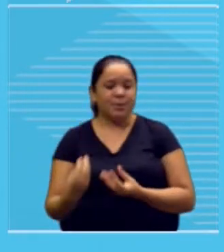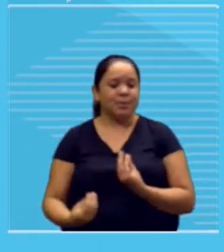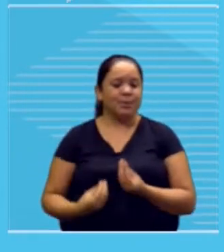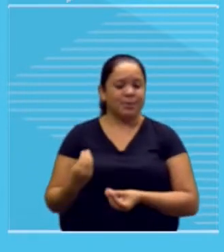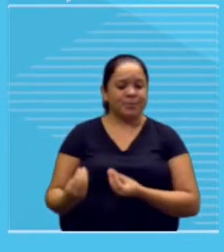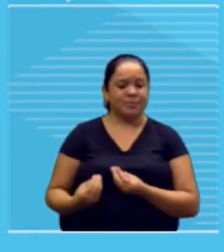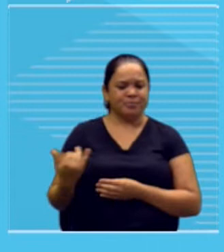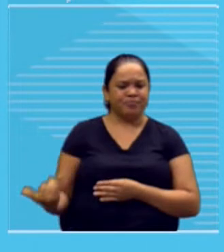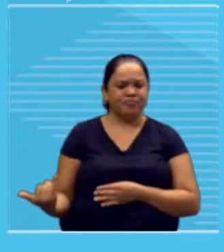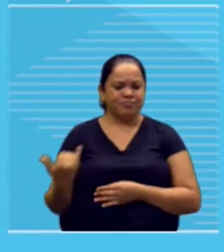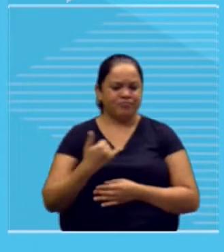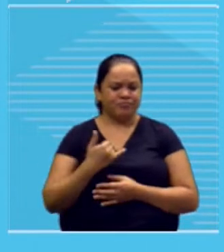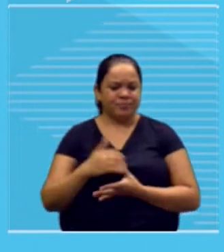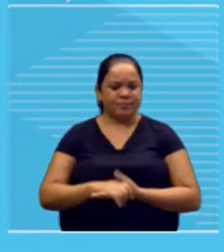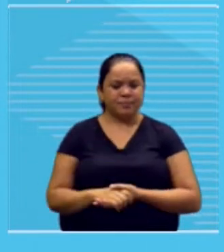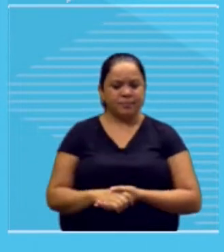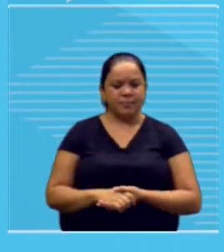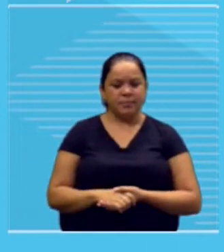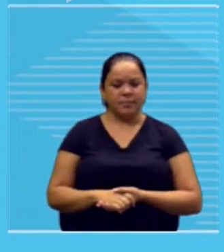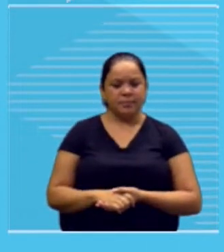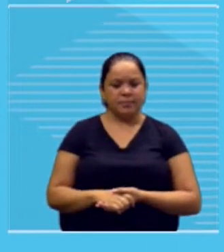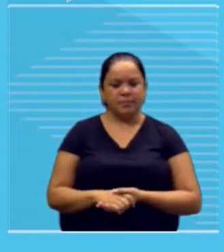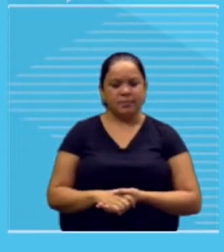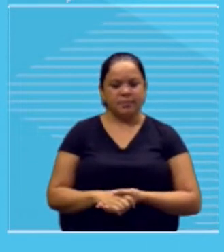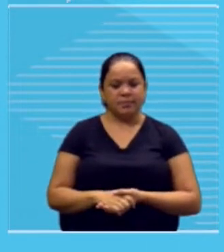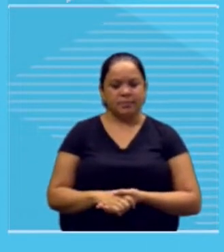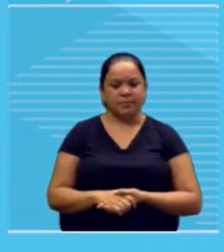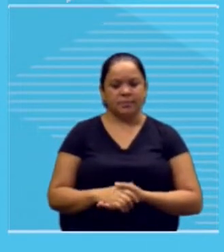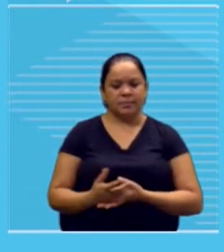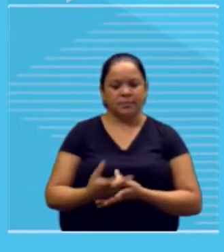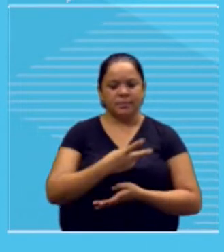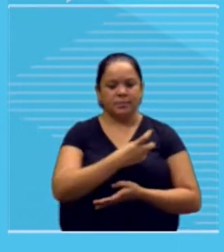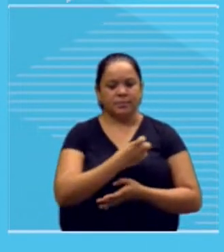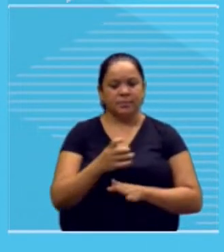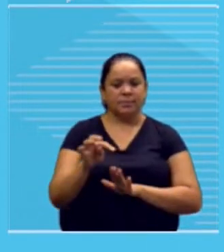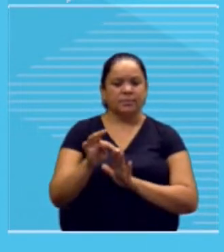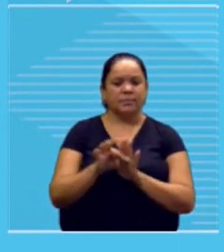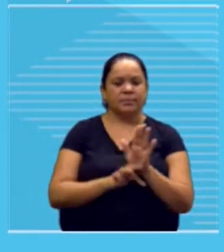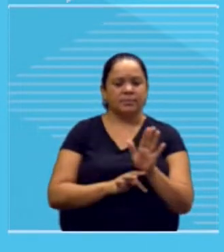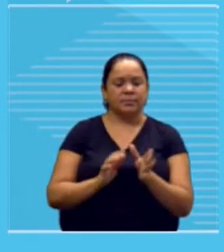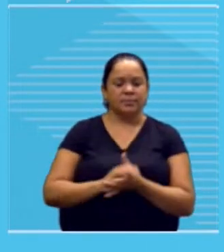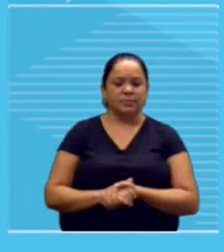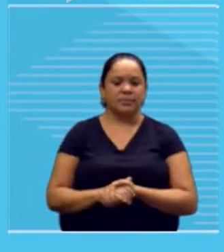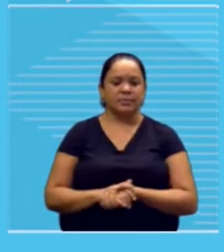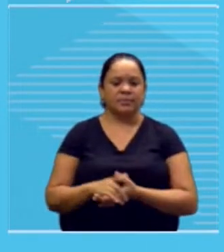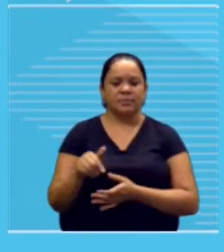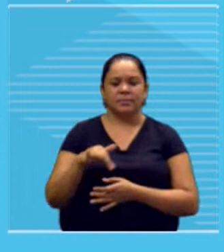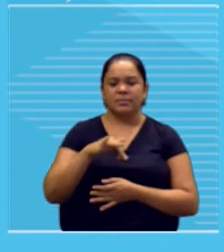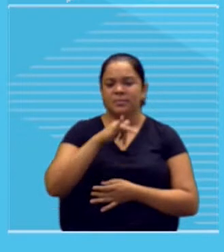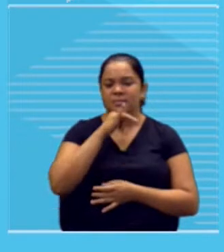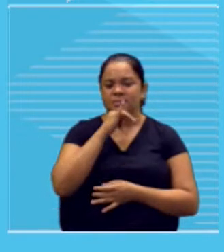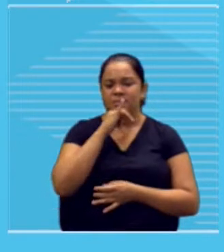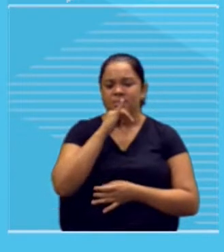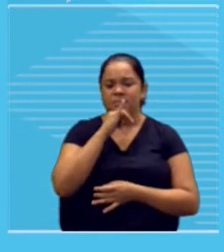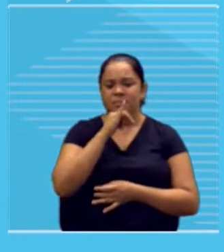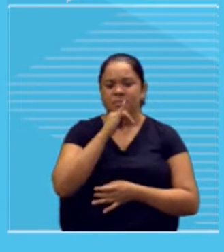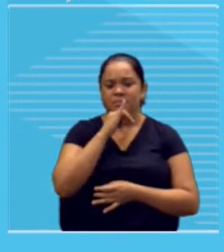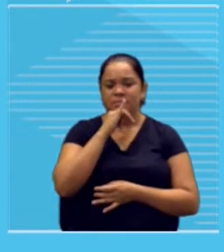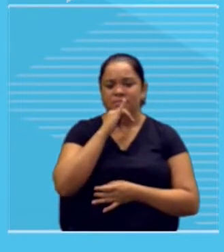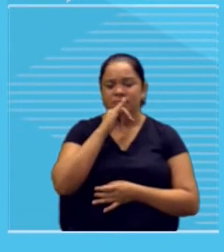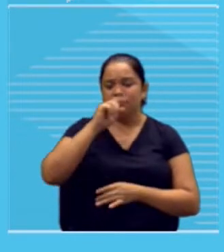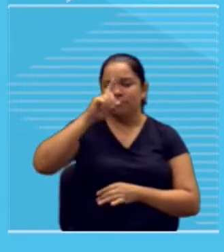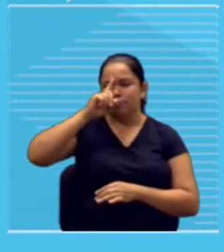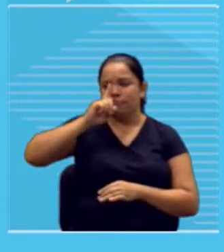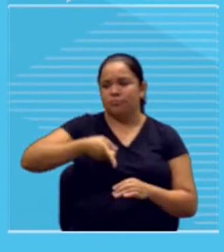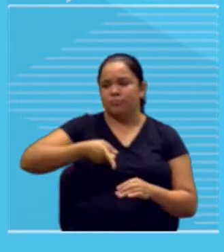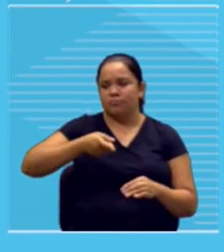diz aí para mim galerinha perceba que esse texto é um exemplo de receita